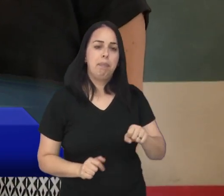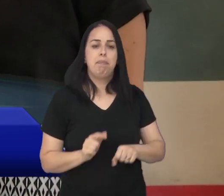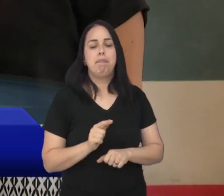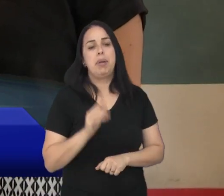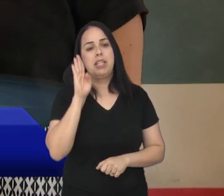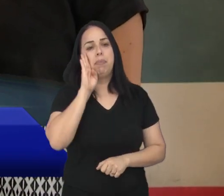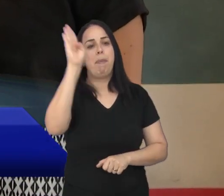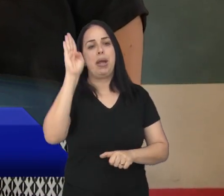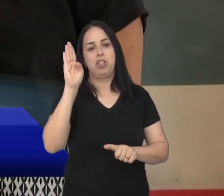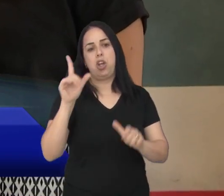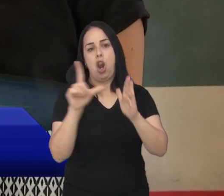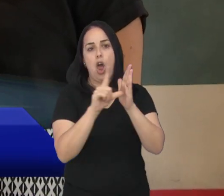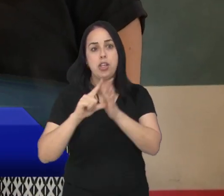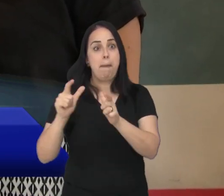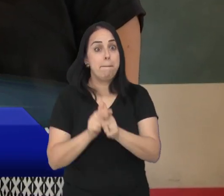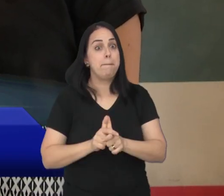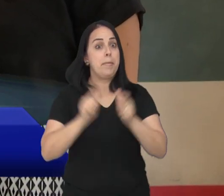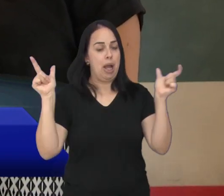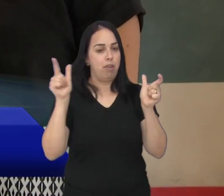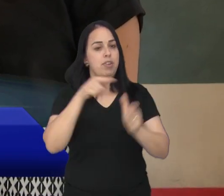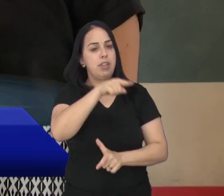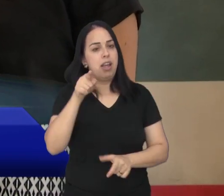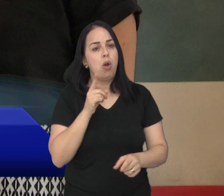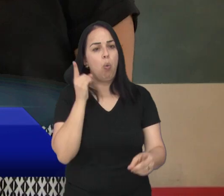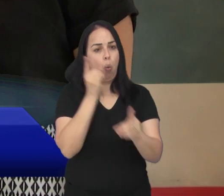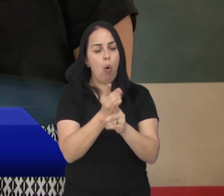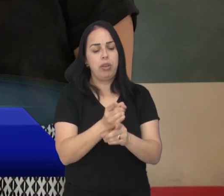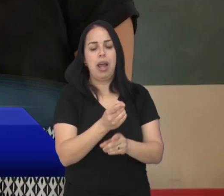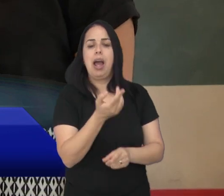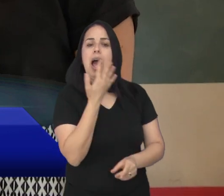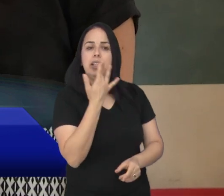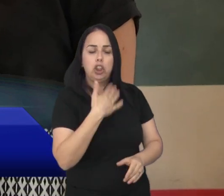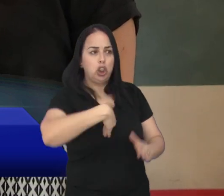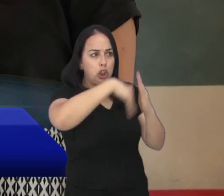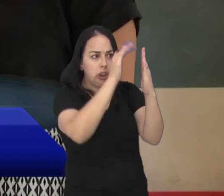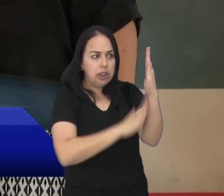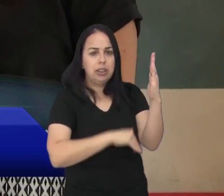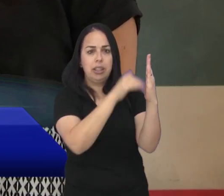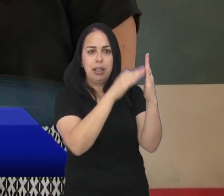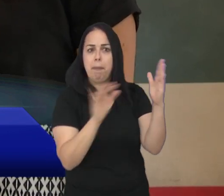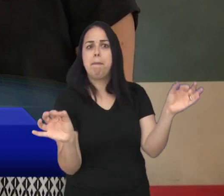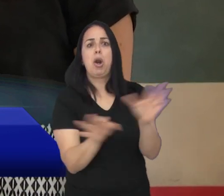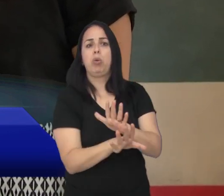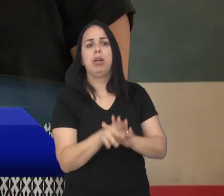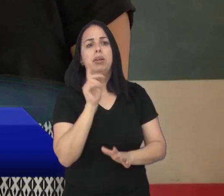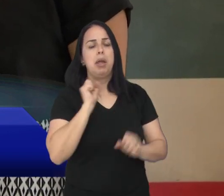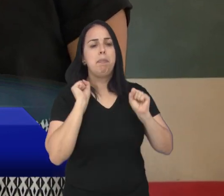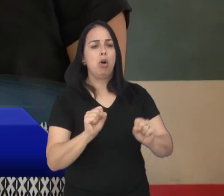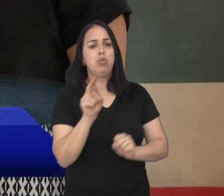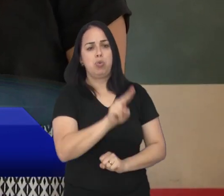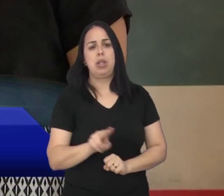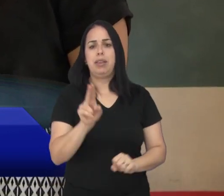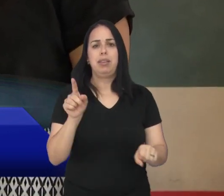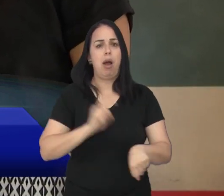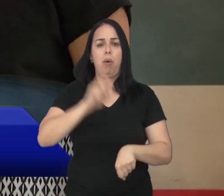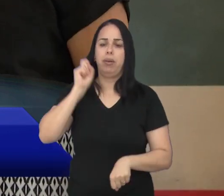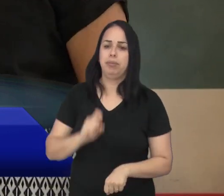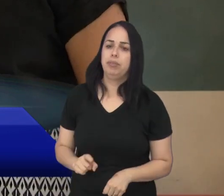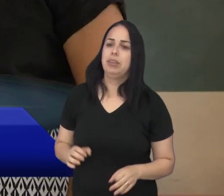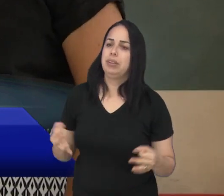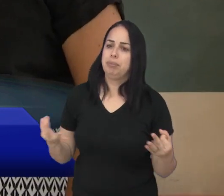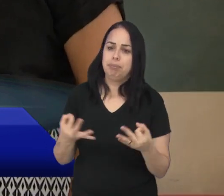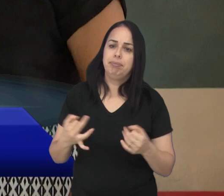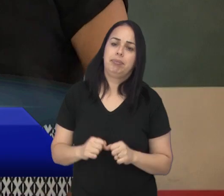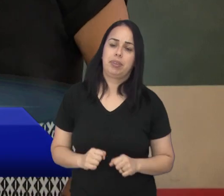home center. Nos home centers aqui da cidade, você vai encontrar já essa tinta pronta para ser utilizada.